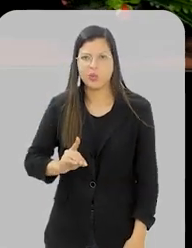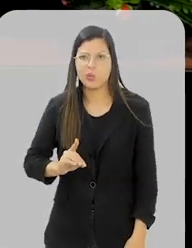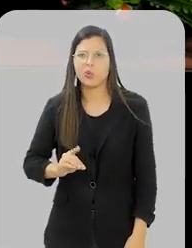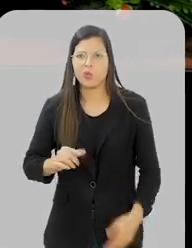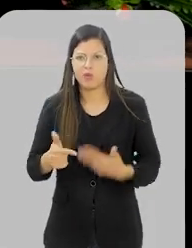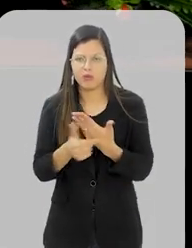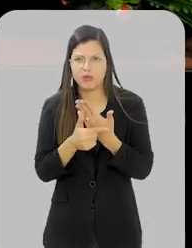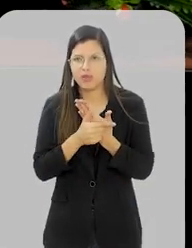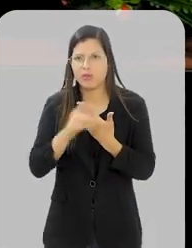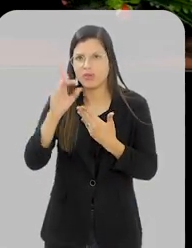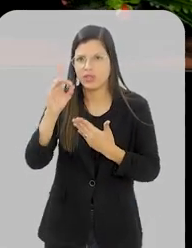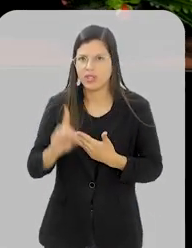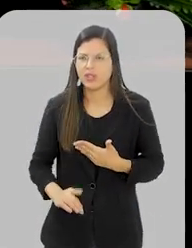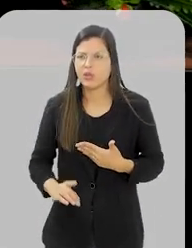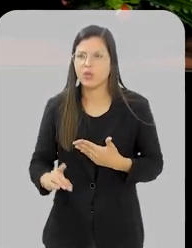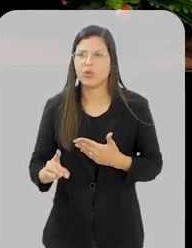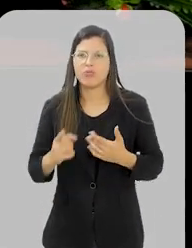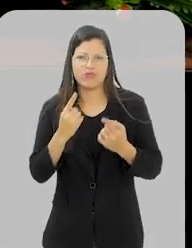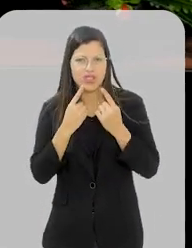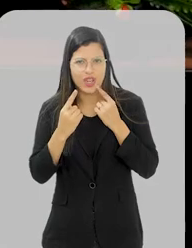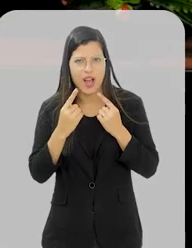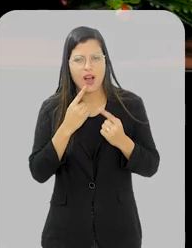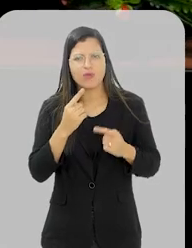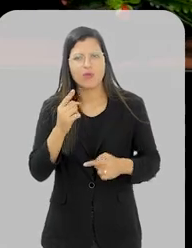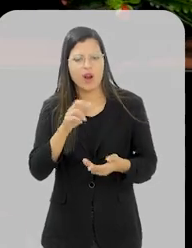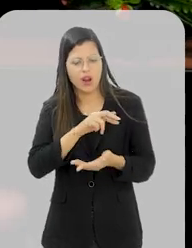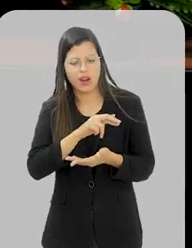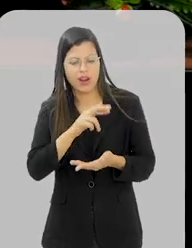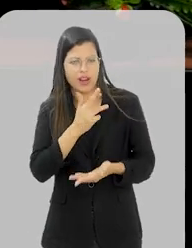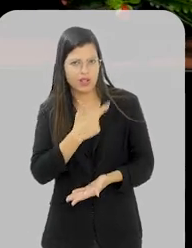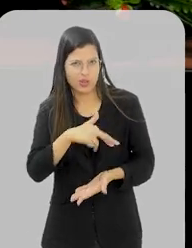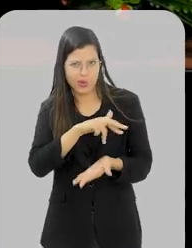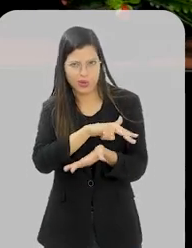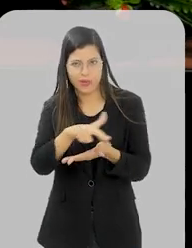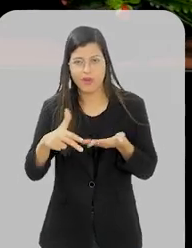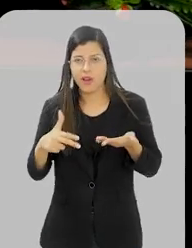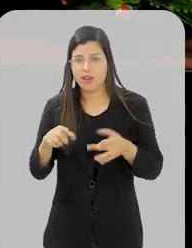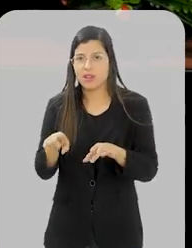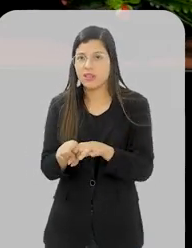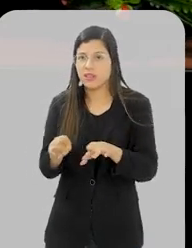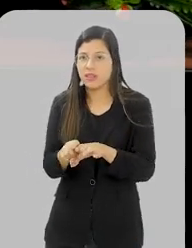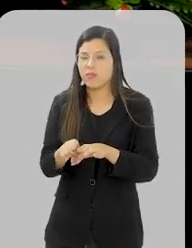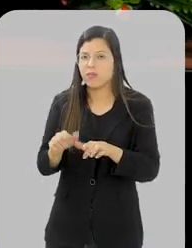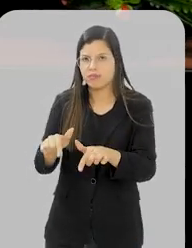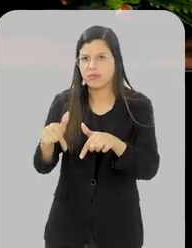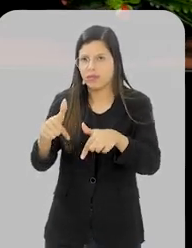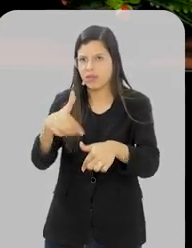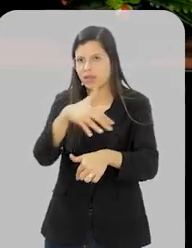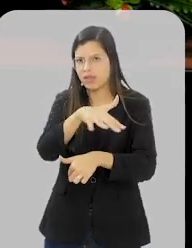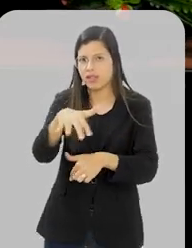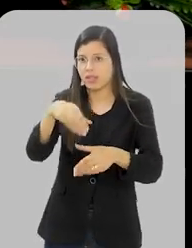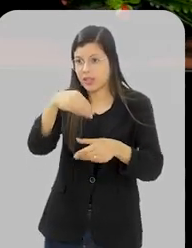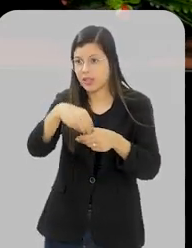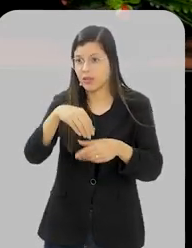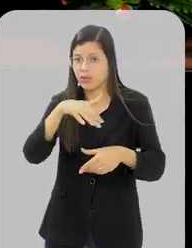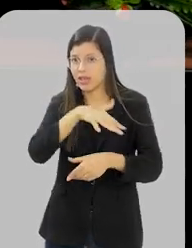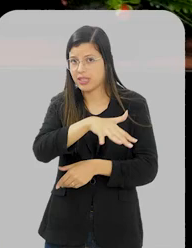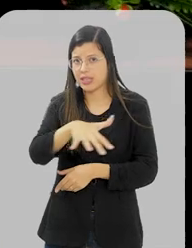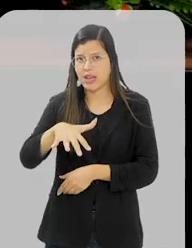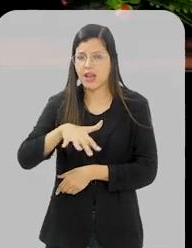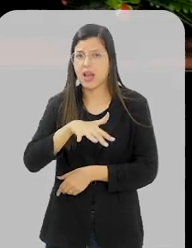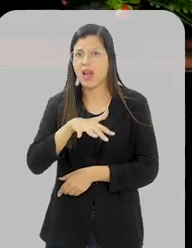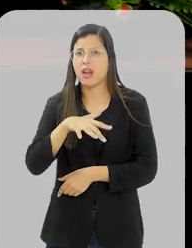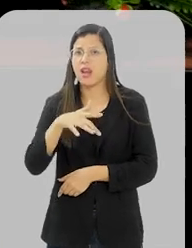diálogo interreligioso de relações interreligiosa e passei a atuar mais diretamente nessa área e dentro dessa